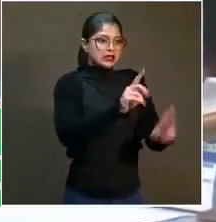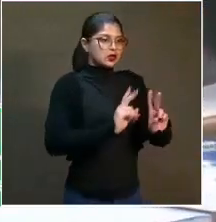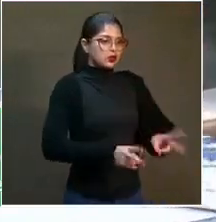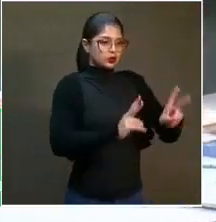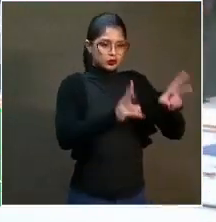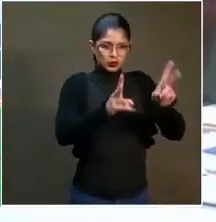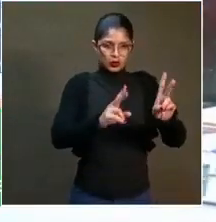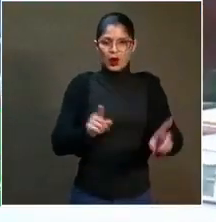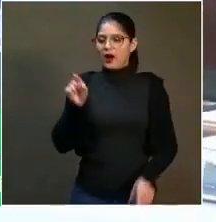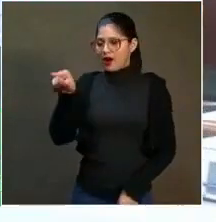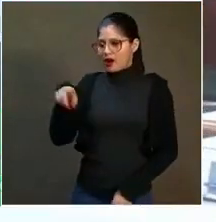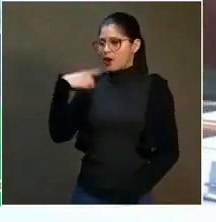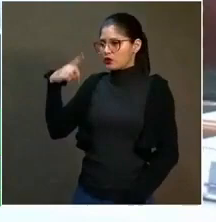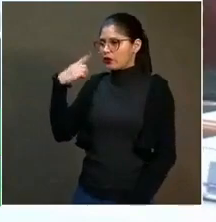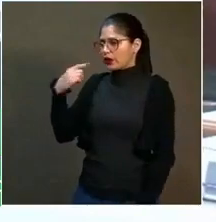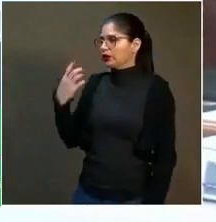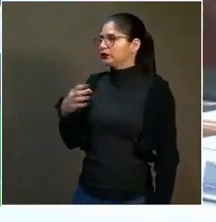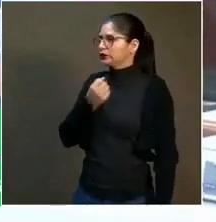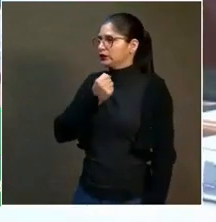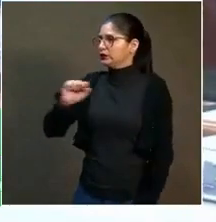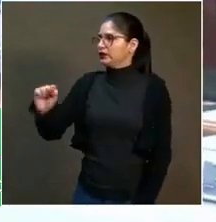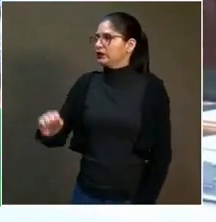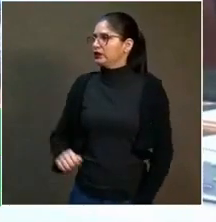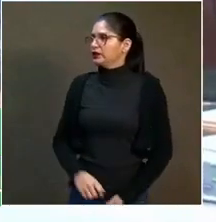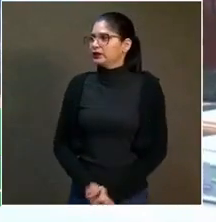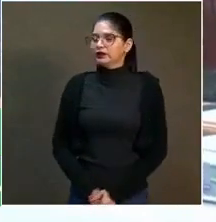O senhor continua com a palavra, doutor.